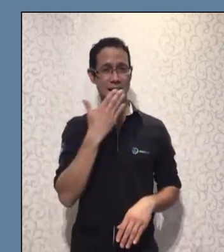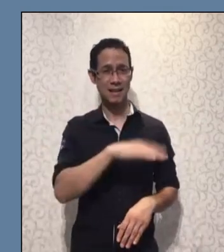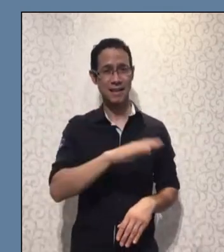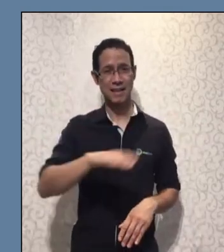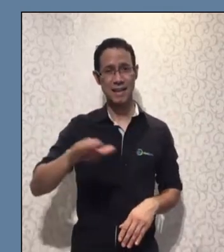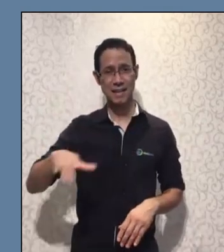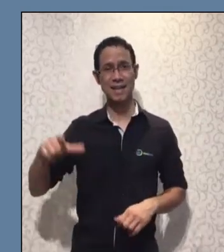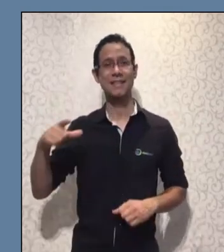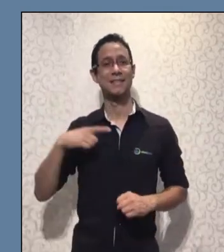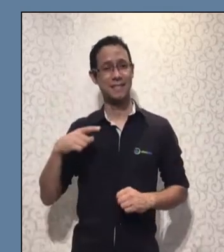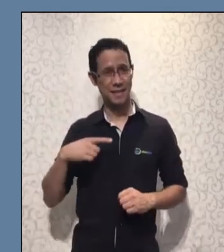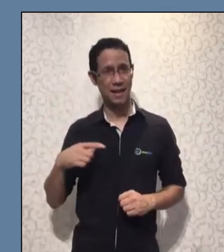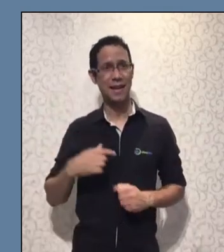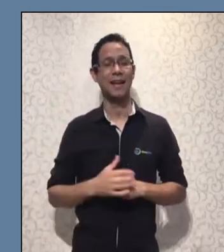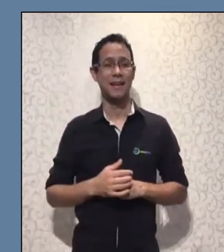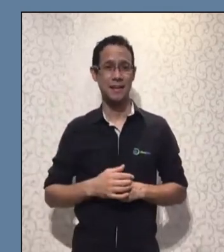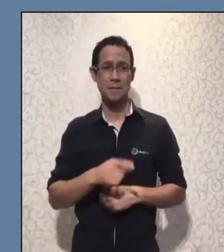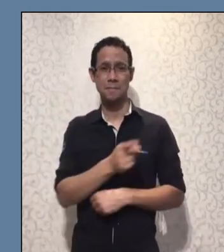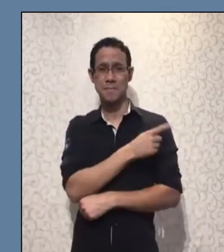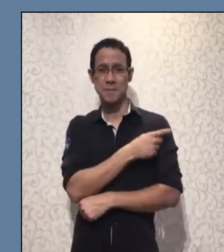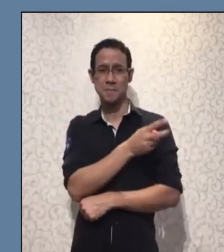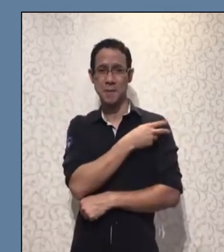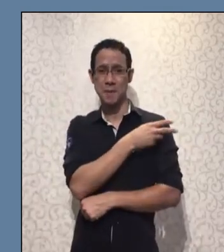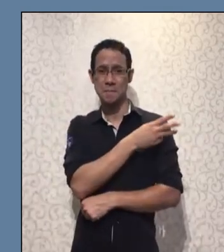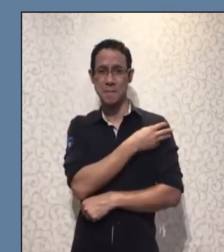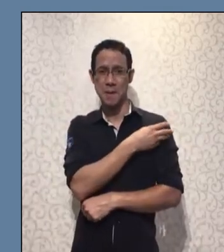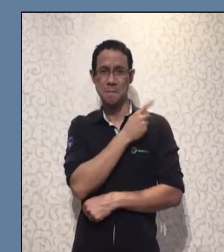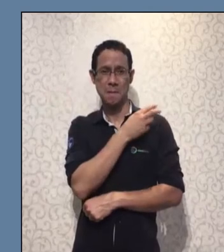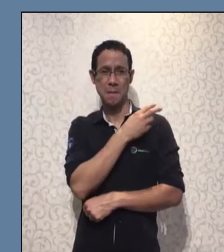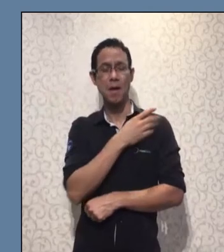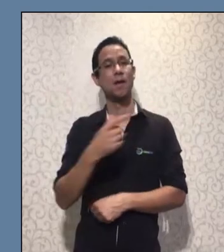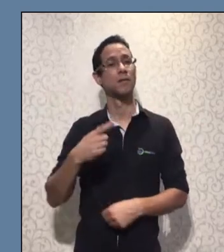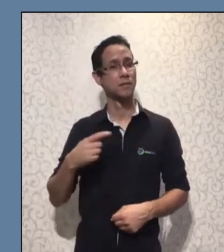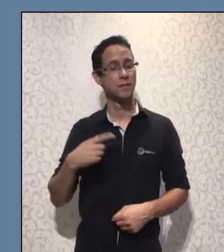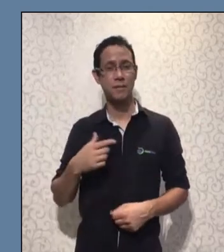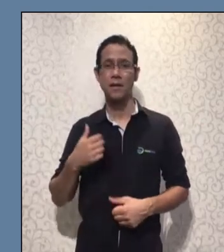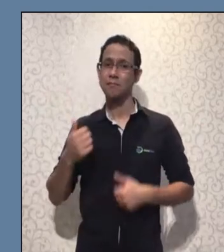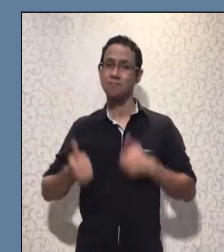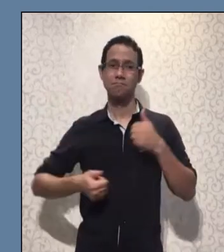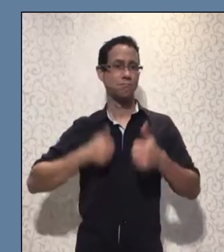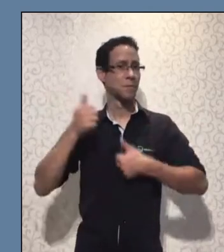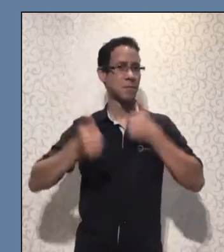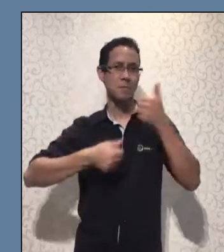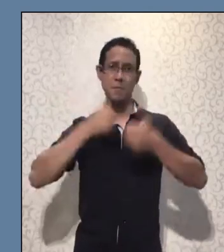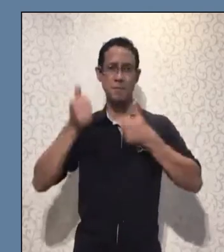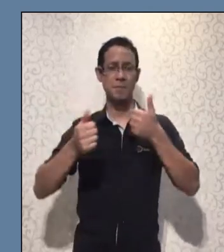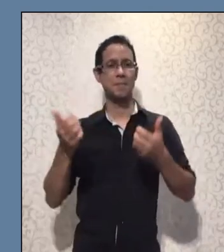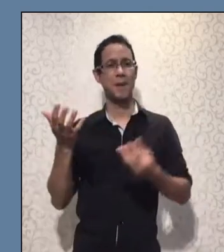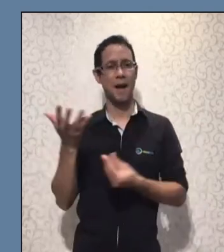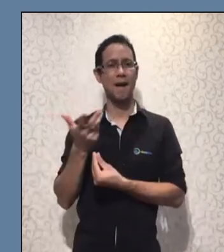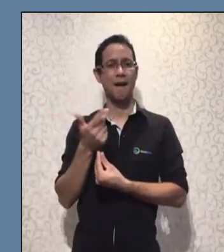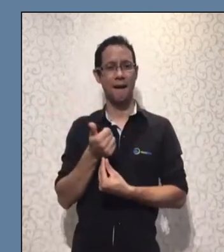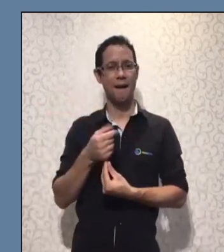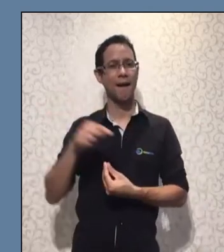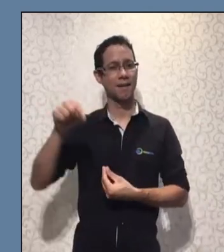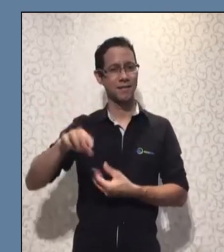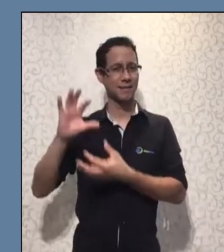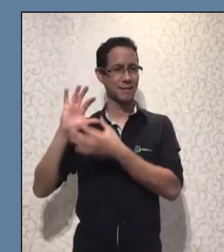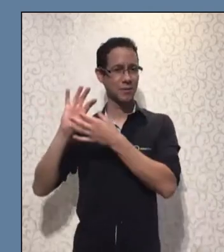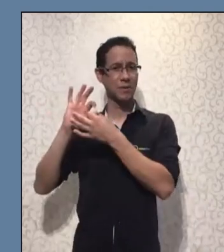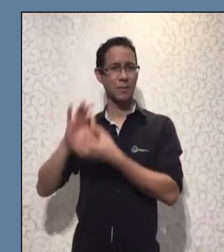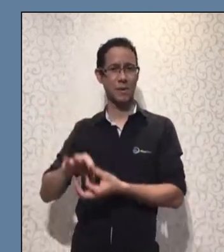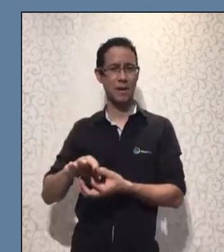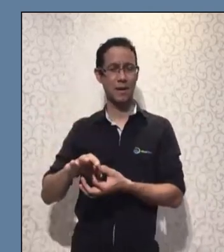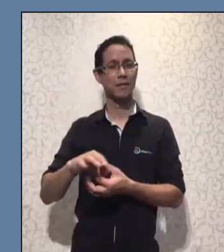instâncias da formação, o melhor que tem em termos de arte moderna e contemporânea, e trabalhada de uma